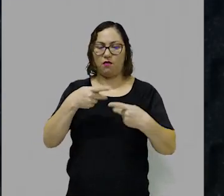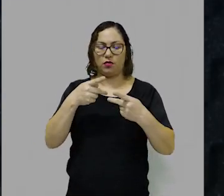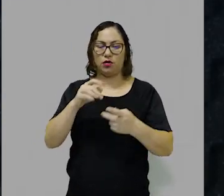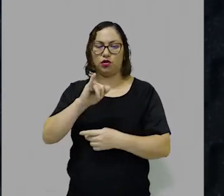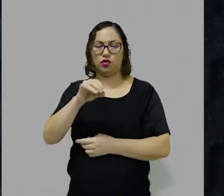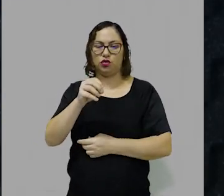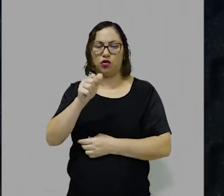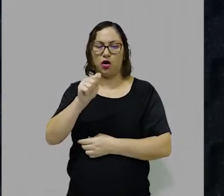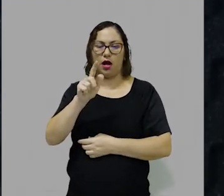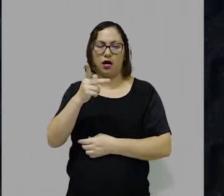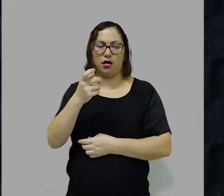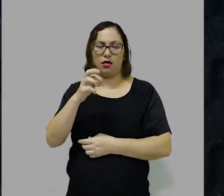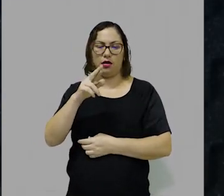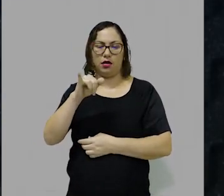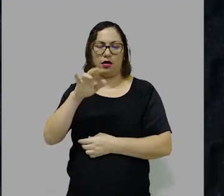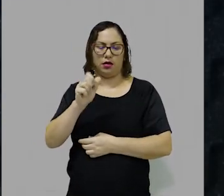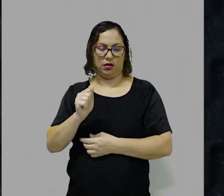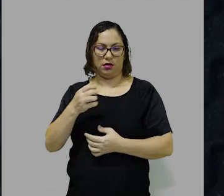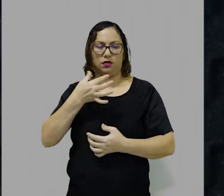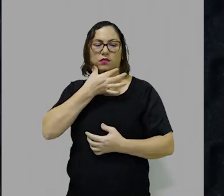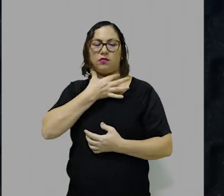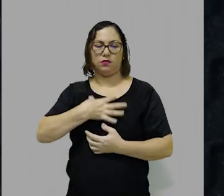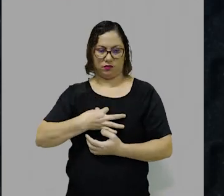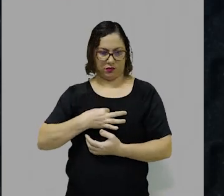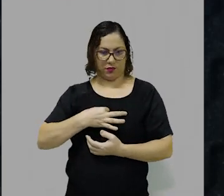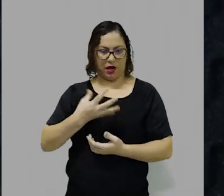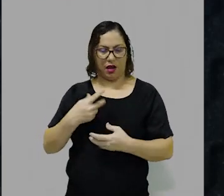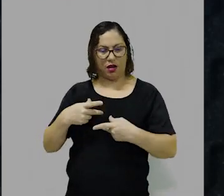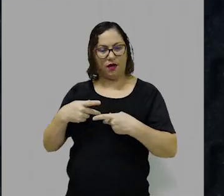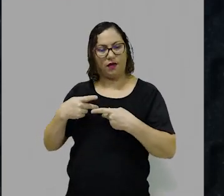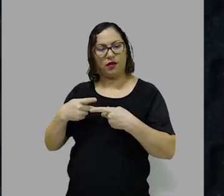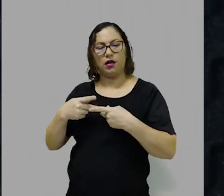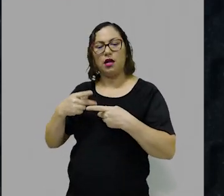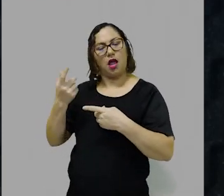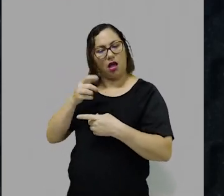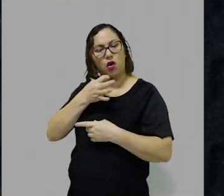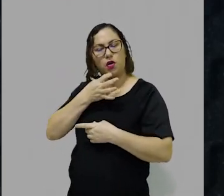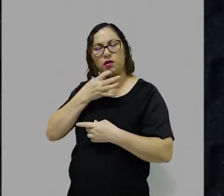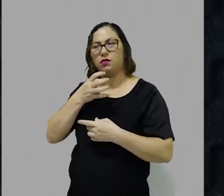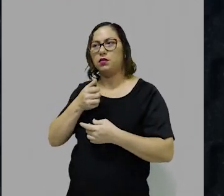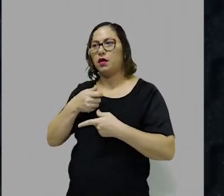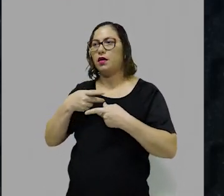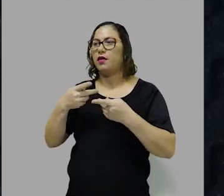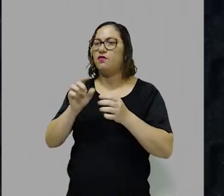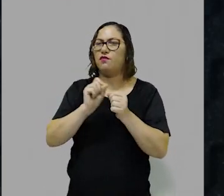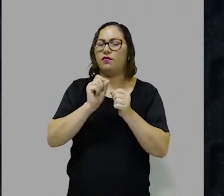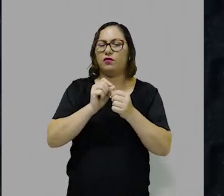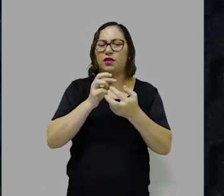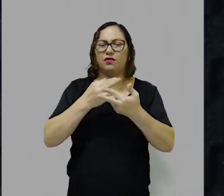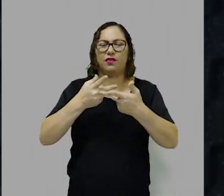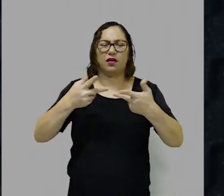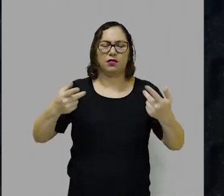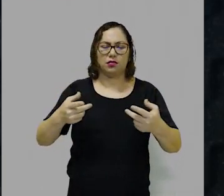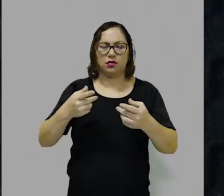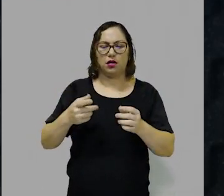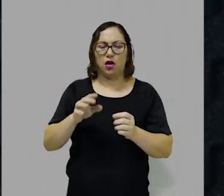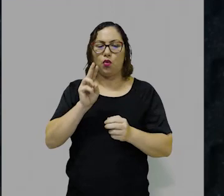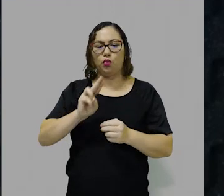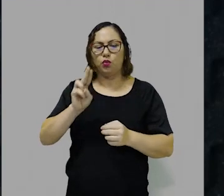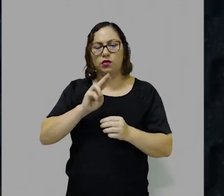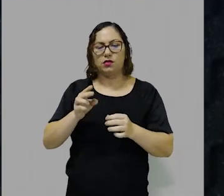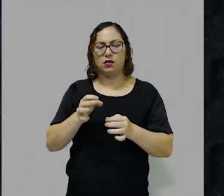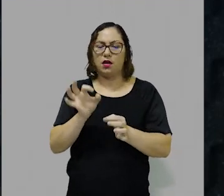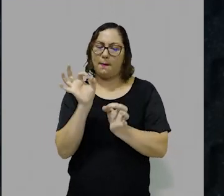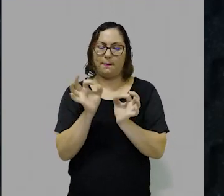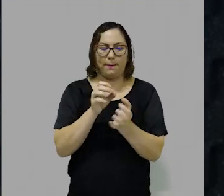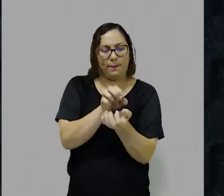René Lalique, é ainda conhecida na França hoje e eles fizeram uma quantidade enorme de objetos, né, utilizando pérolas,